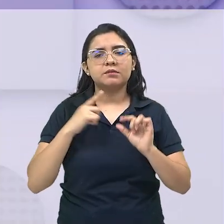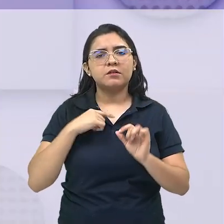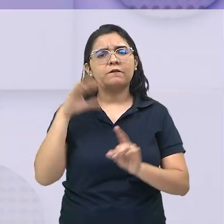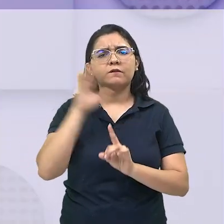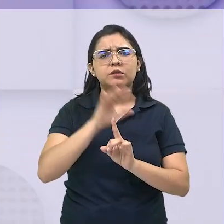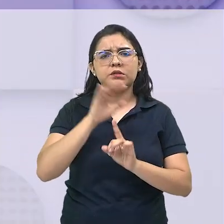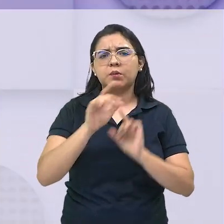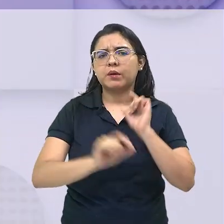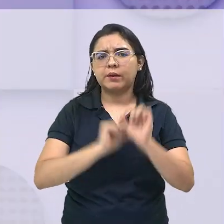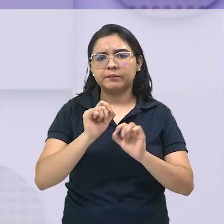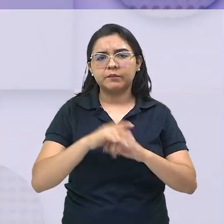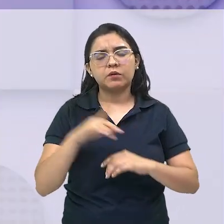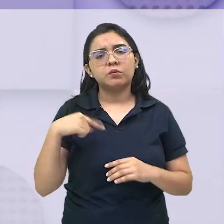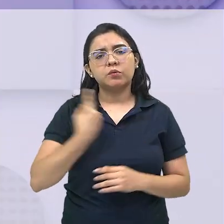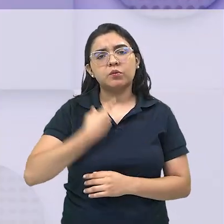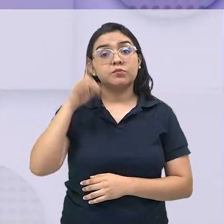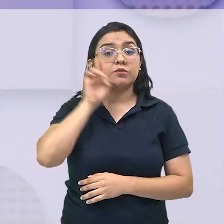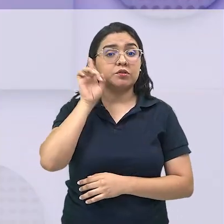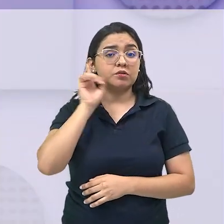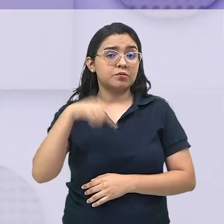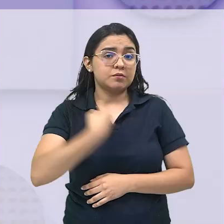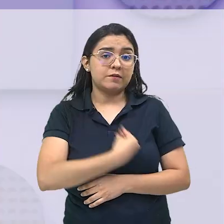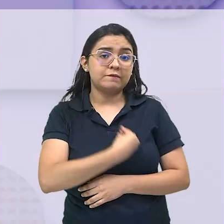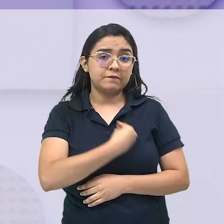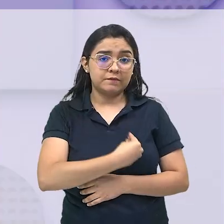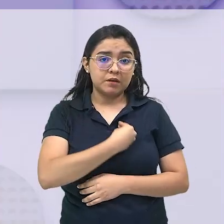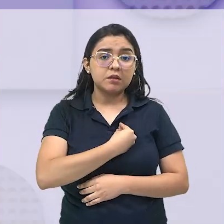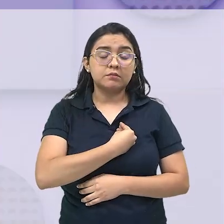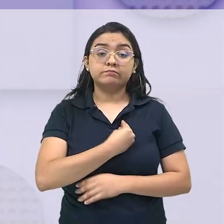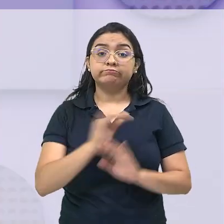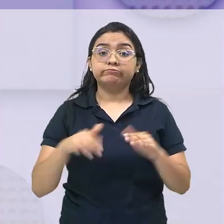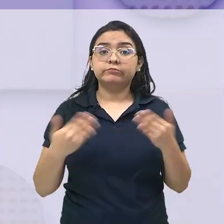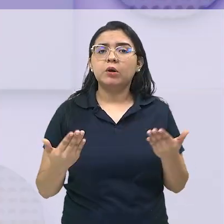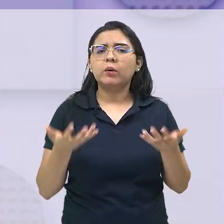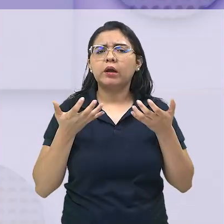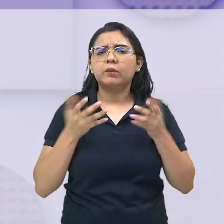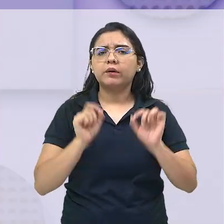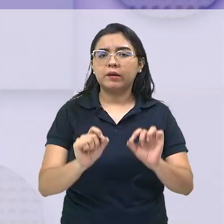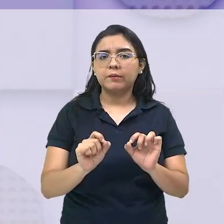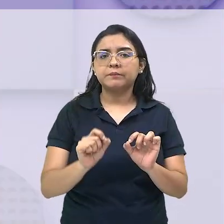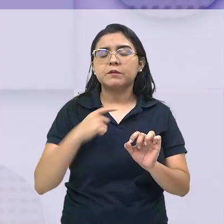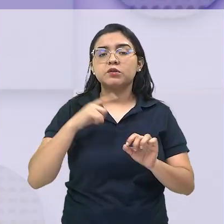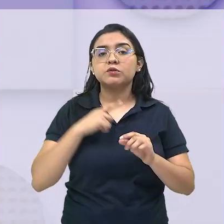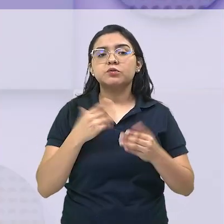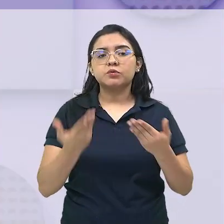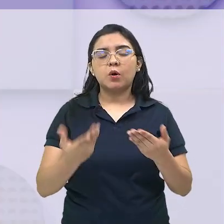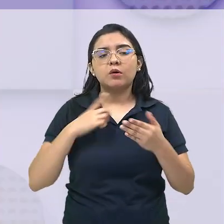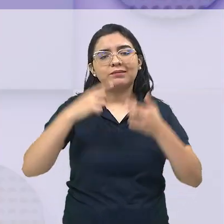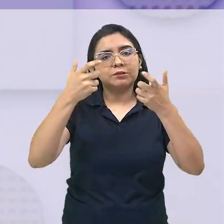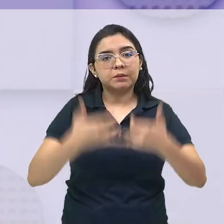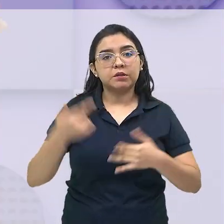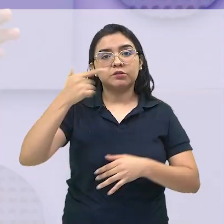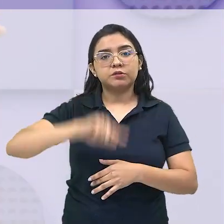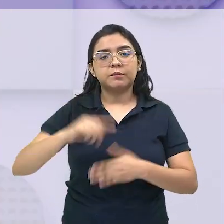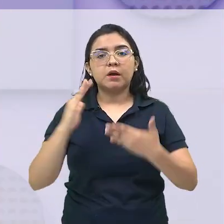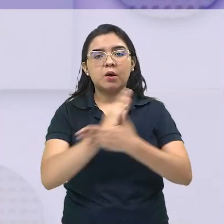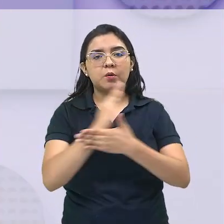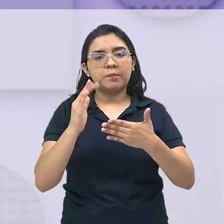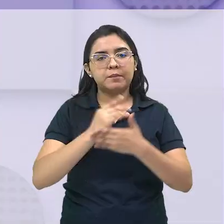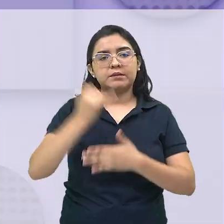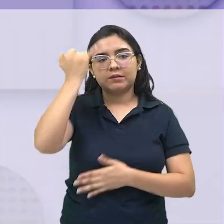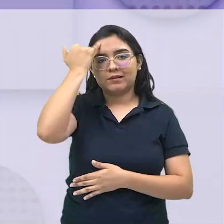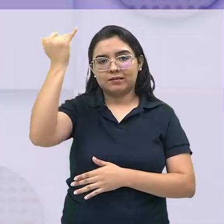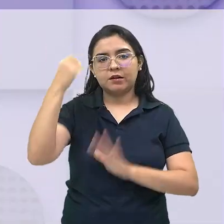implica no dia a dia das nossas vidas, né? E aqui eu quero só reforçar algumas ideias que